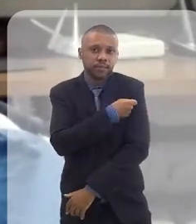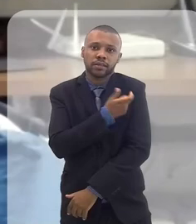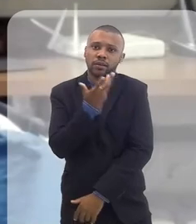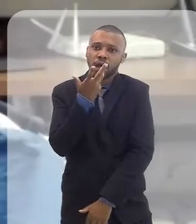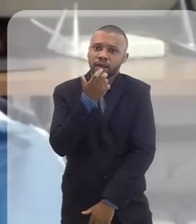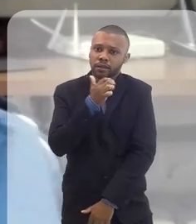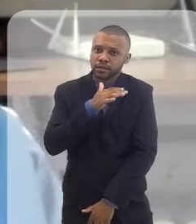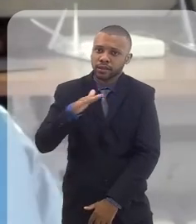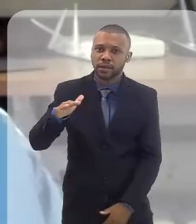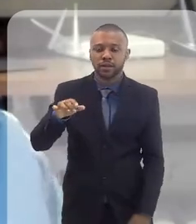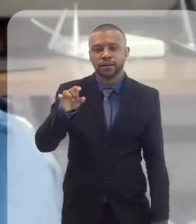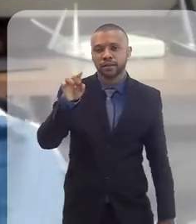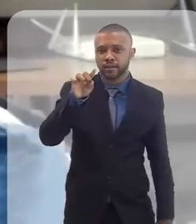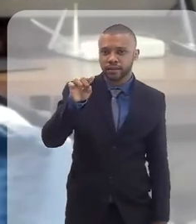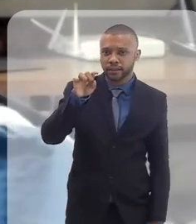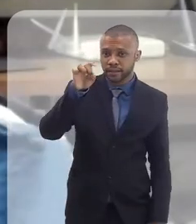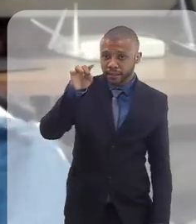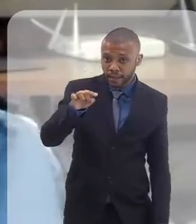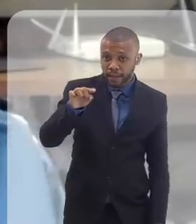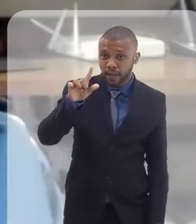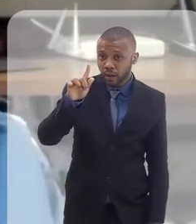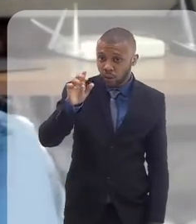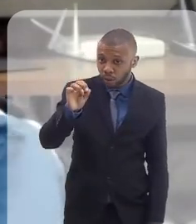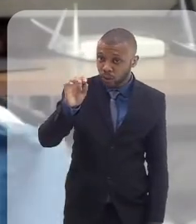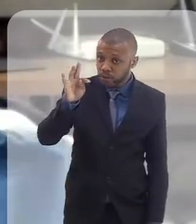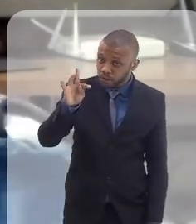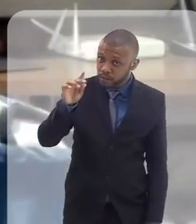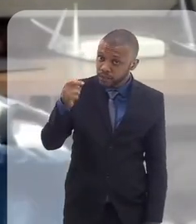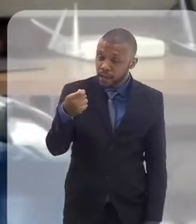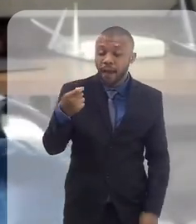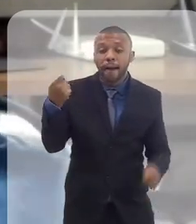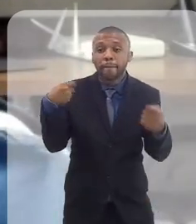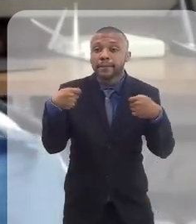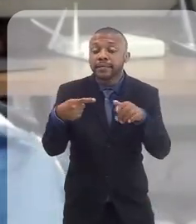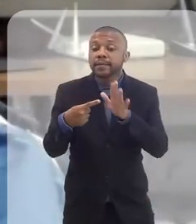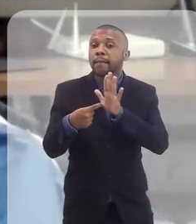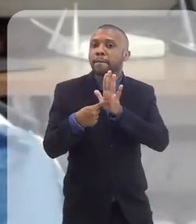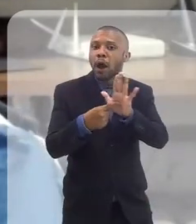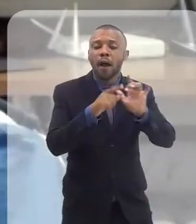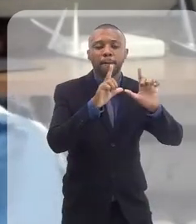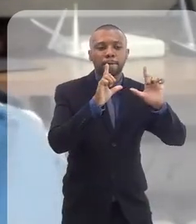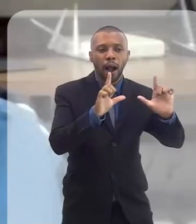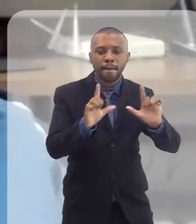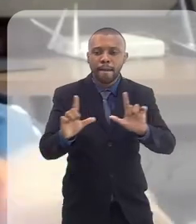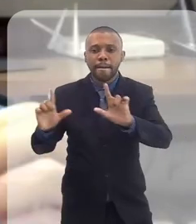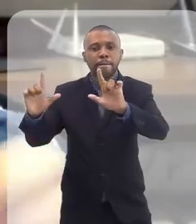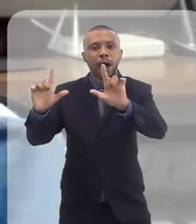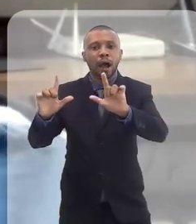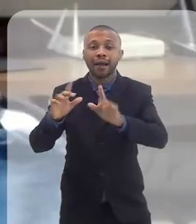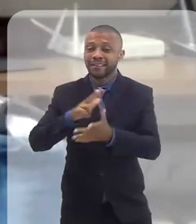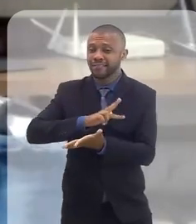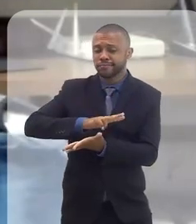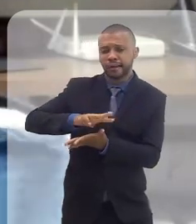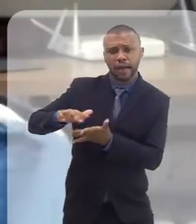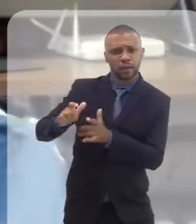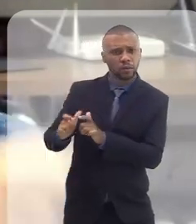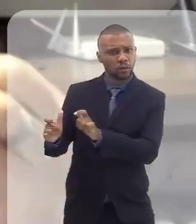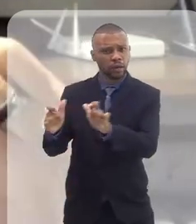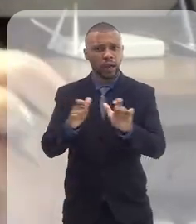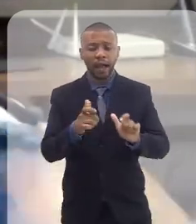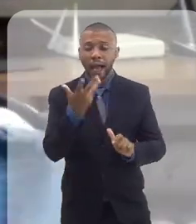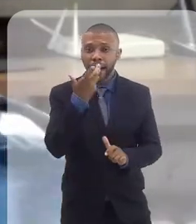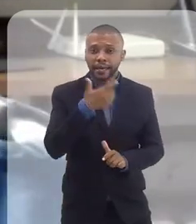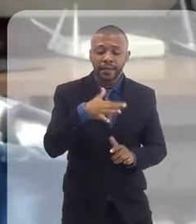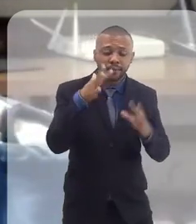vacinação infantil. Zé Gotinha tem que aparecer em tudo que é lugar. As crianças têm